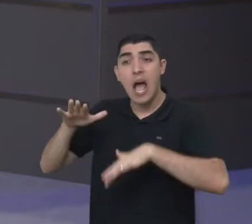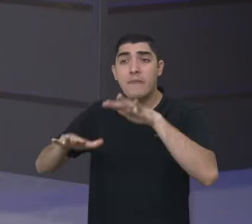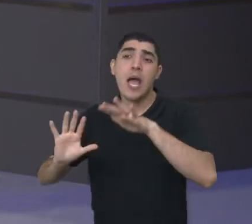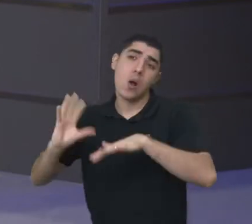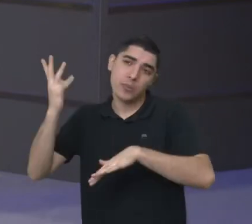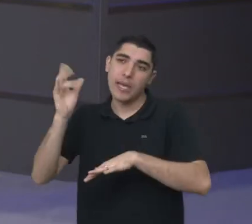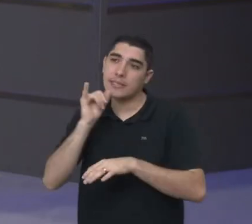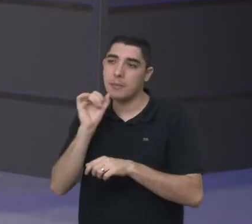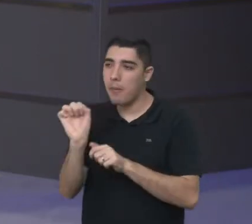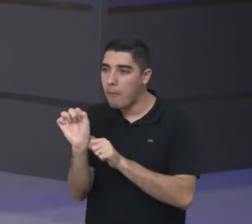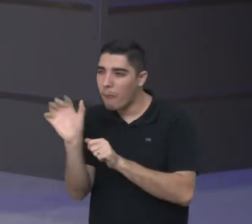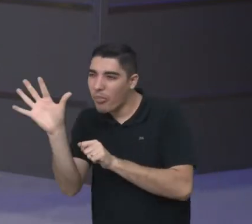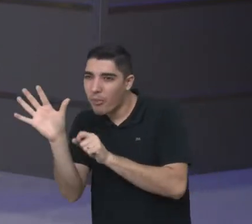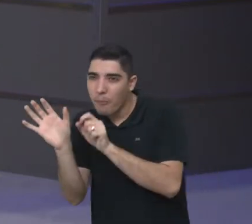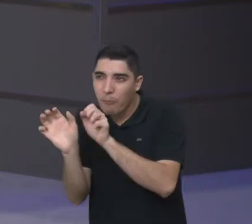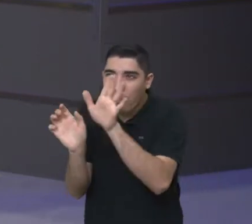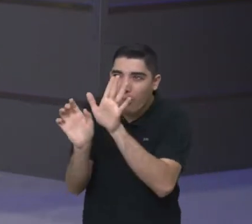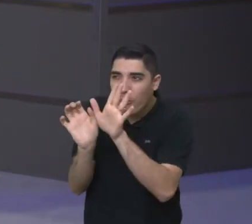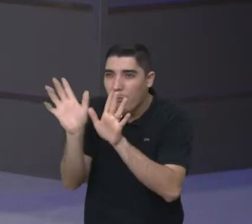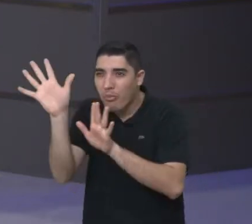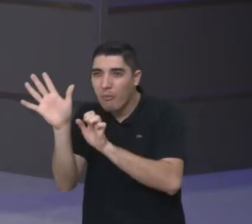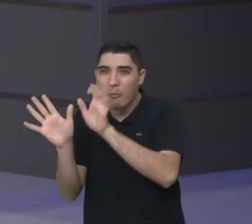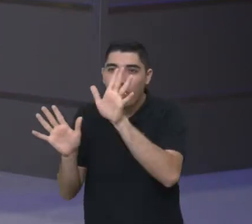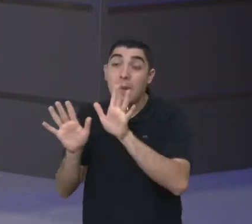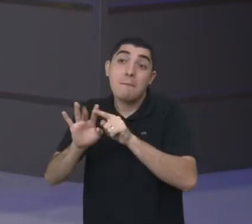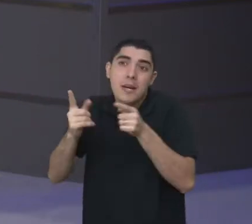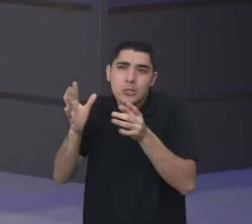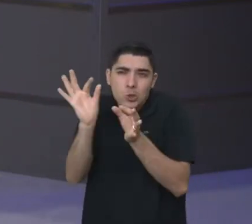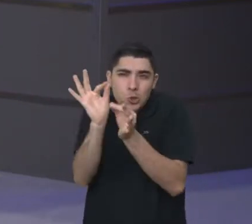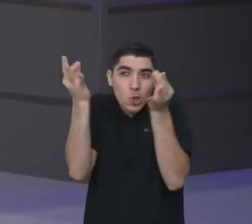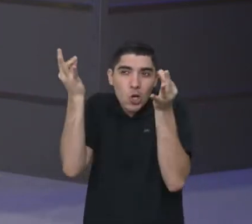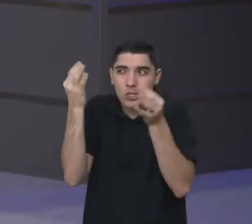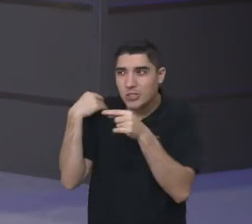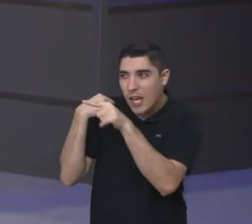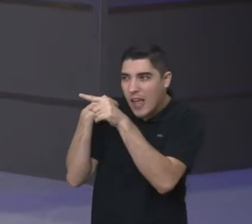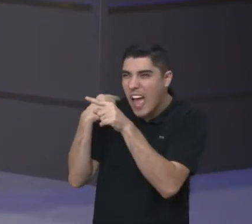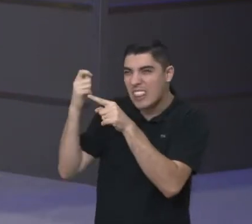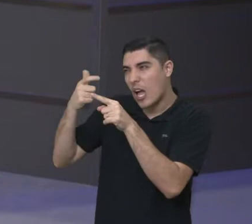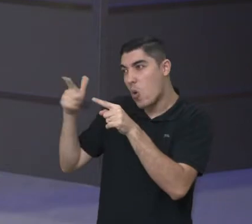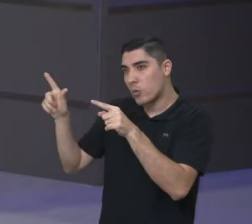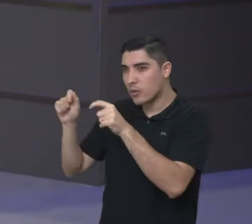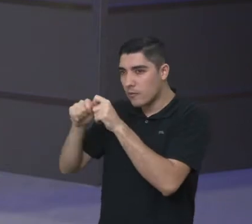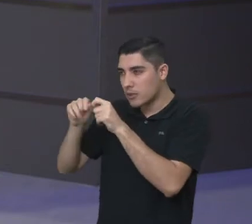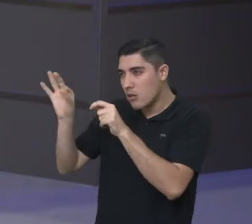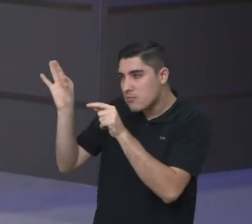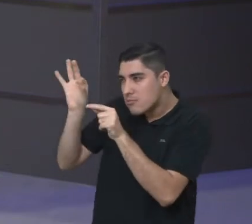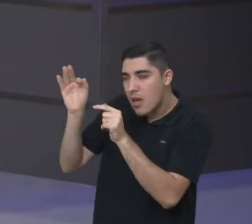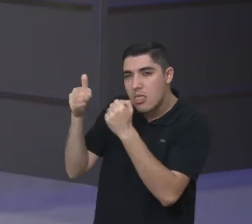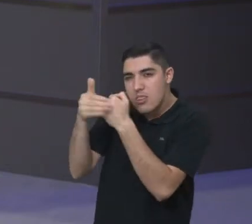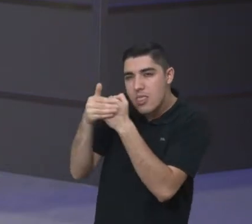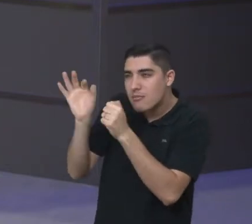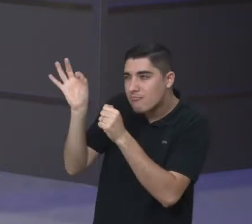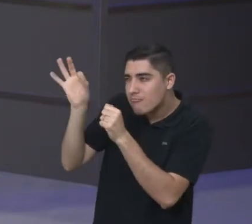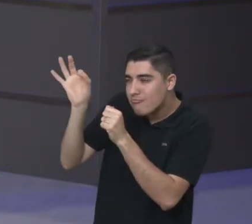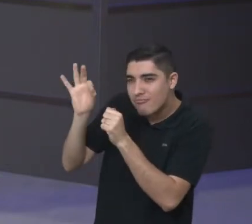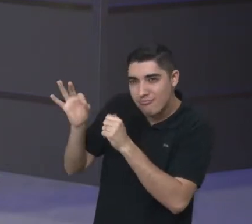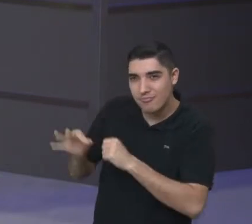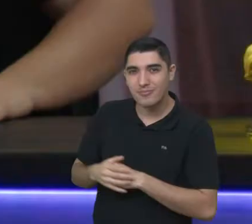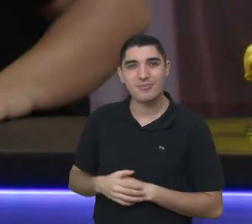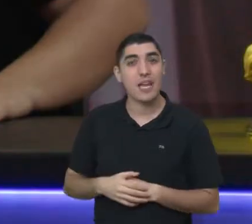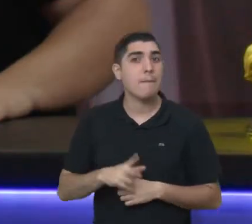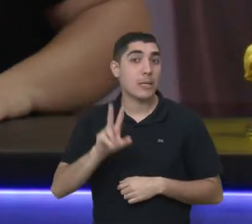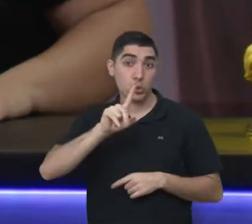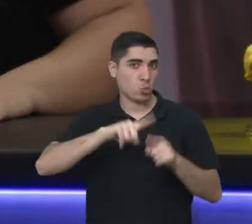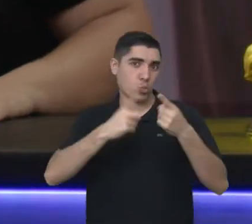tinta ou outra, mas por sorte cai no lugar que eu vou fazer uma arte por cima, então cobre. Mas no quadro, nunca perdeu um quadro